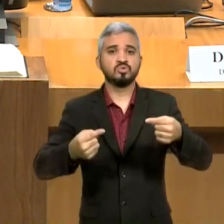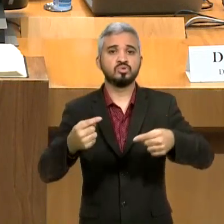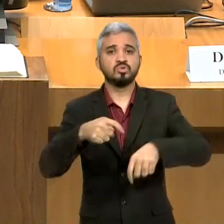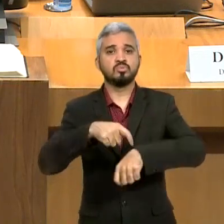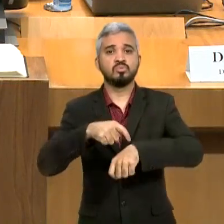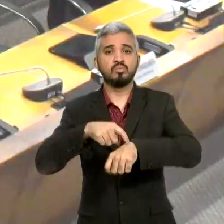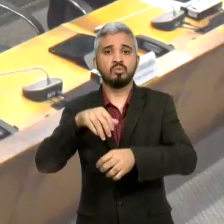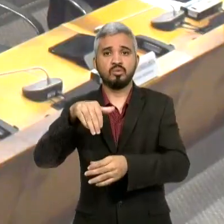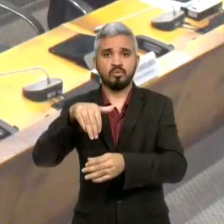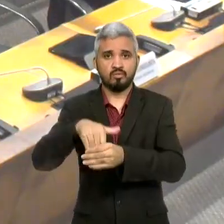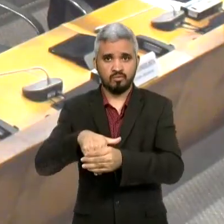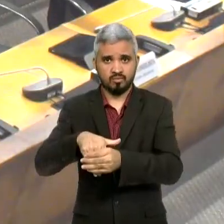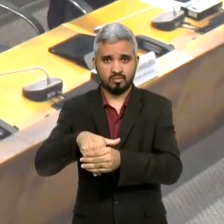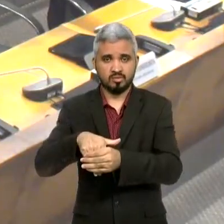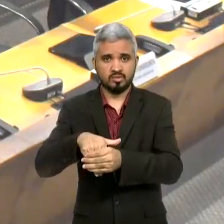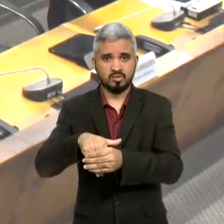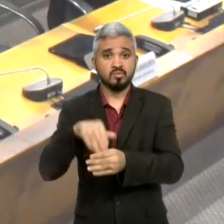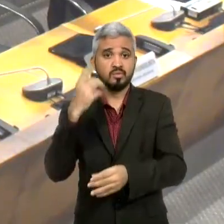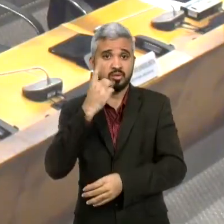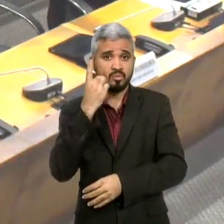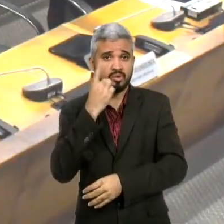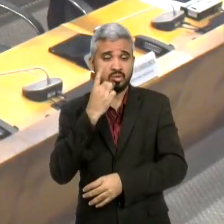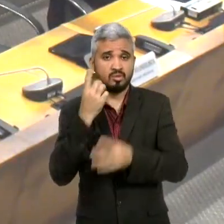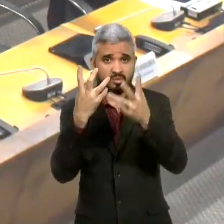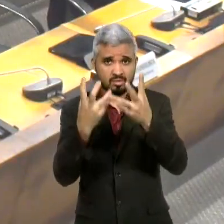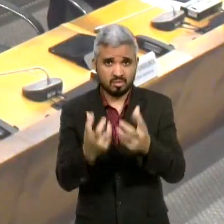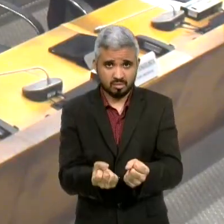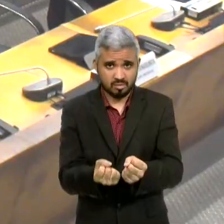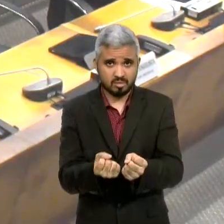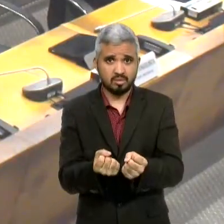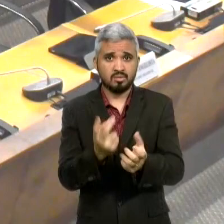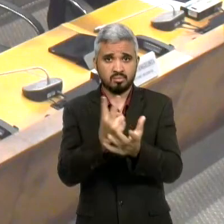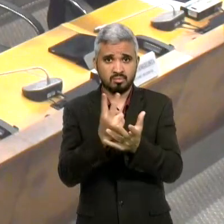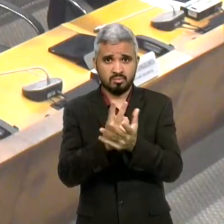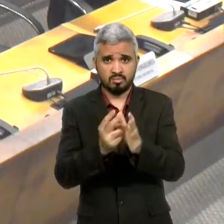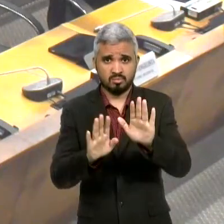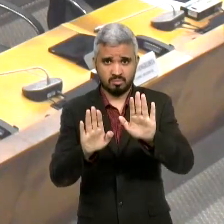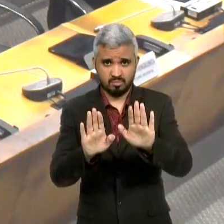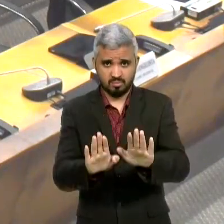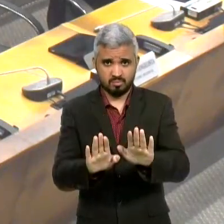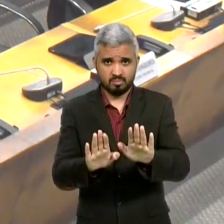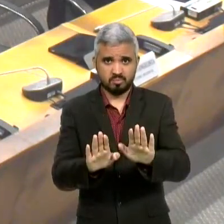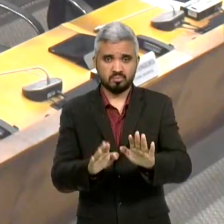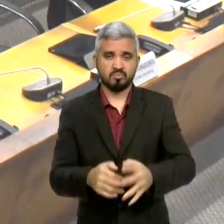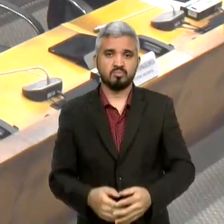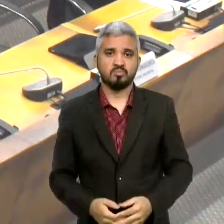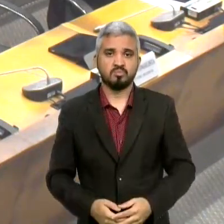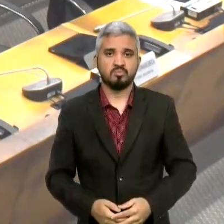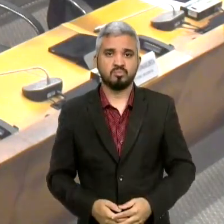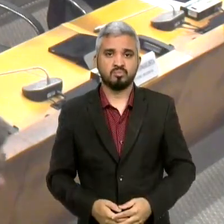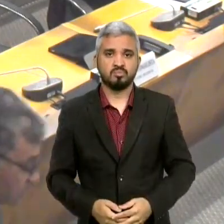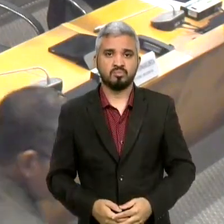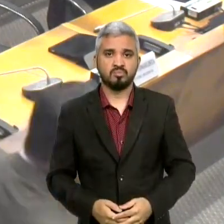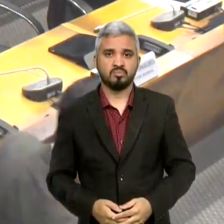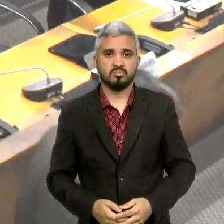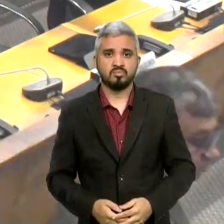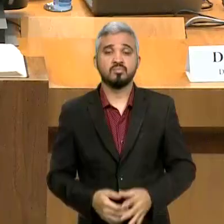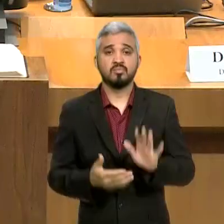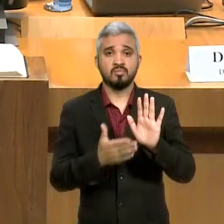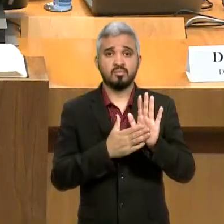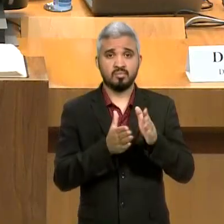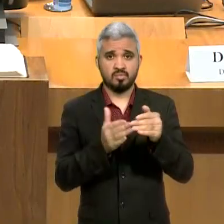em votação, os deputados e deputadas que aprovam permaneçam como estão.